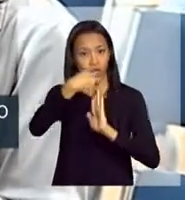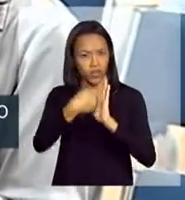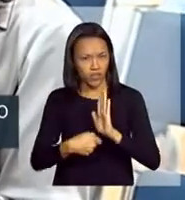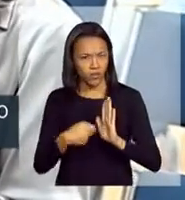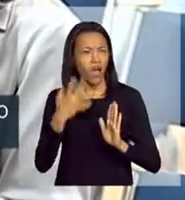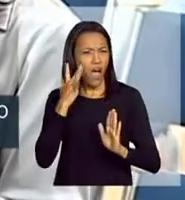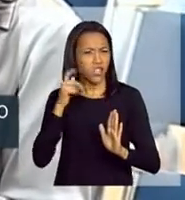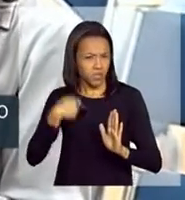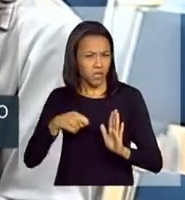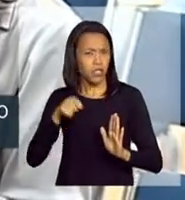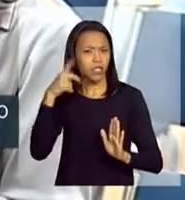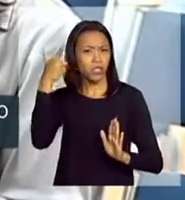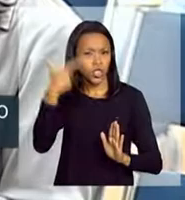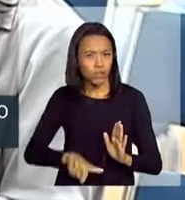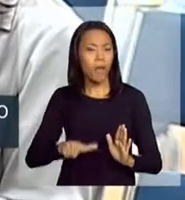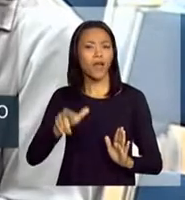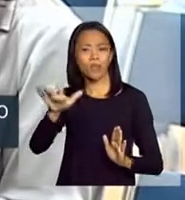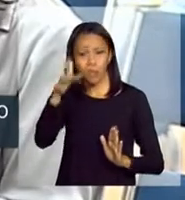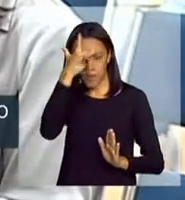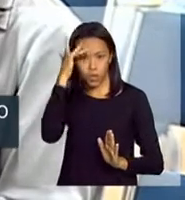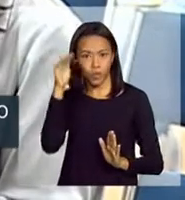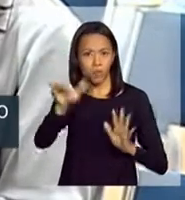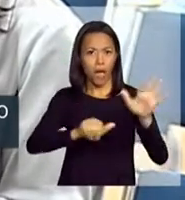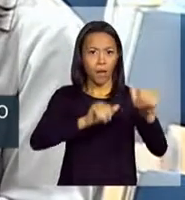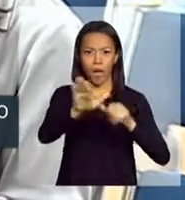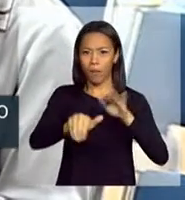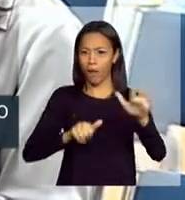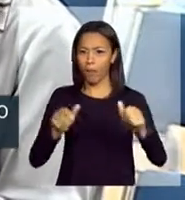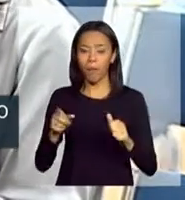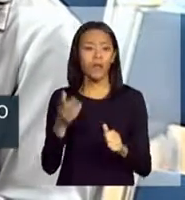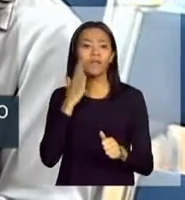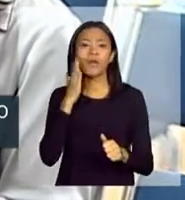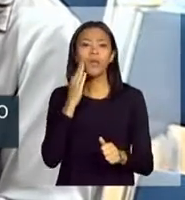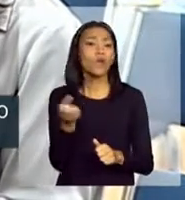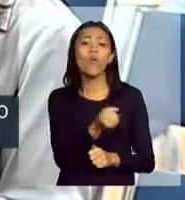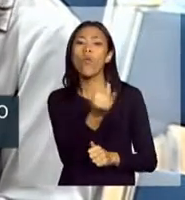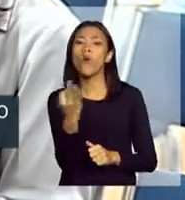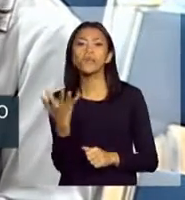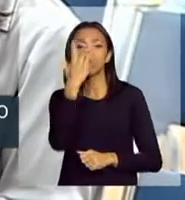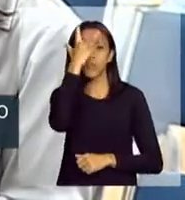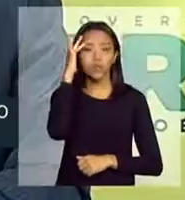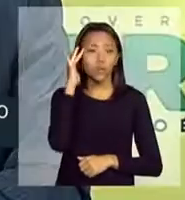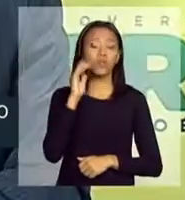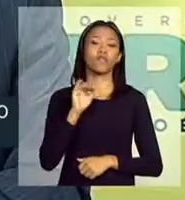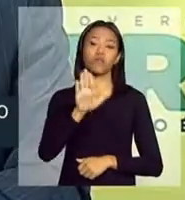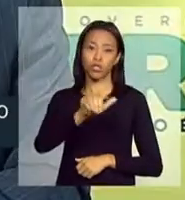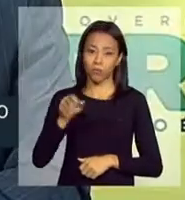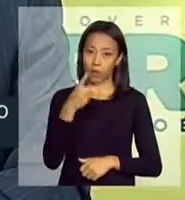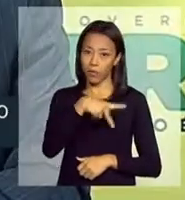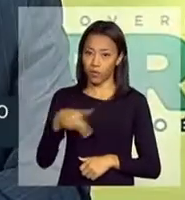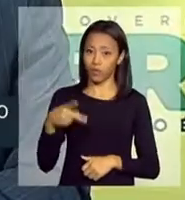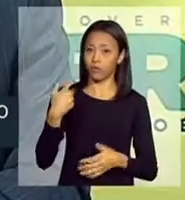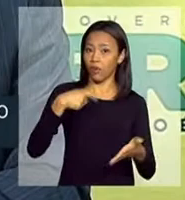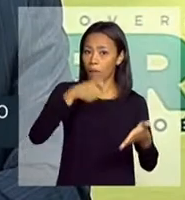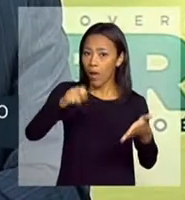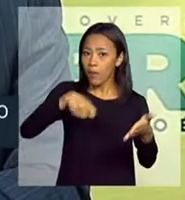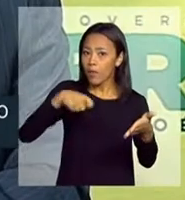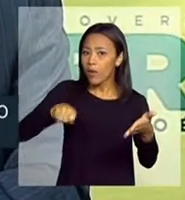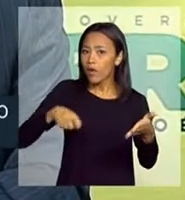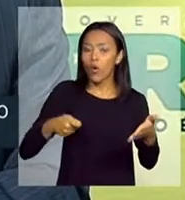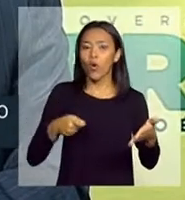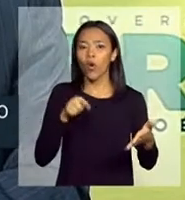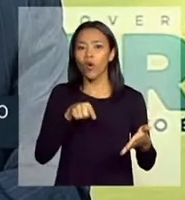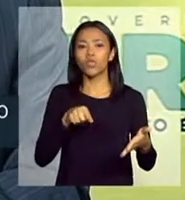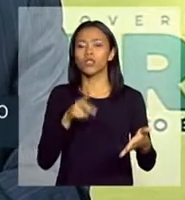chamar mais gente agora agora já vamos ter ideia de quantos vão ser chamados a mais em nós temos todos não só porque